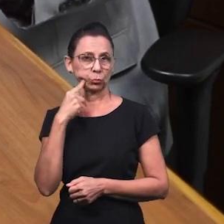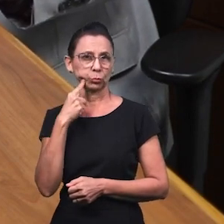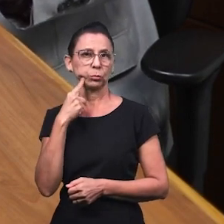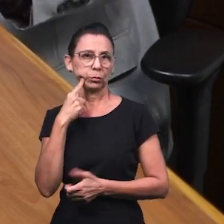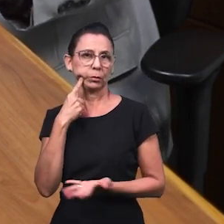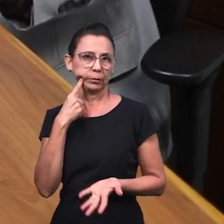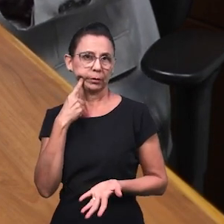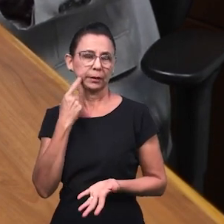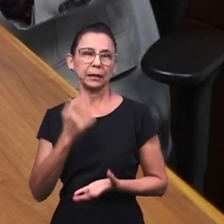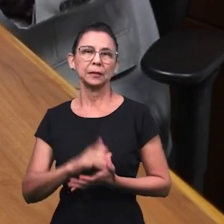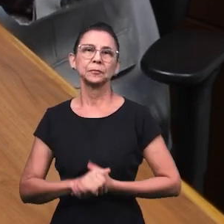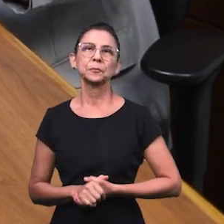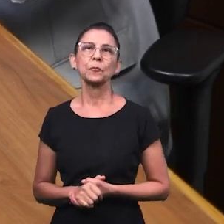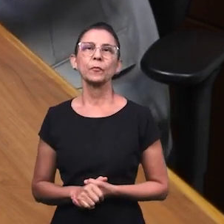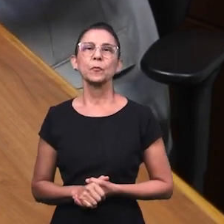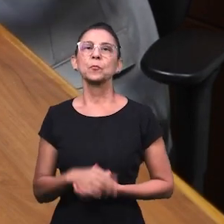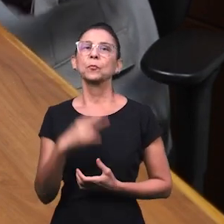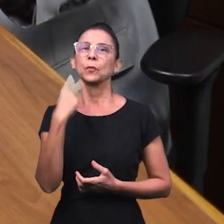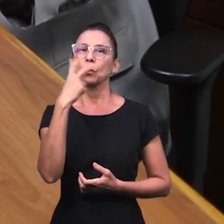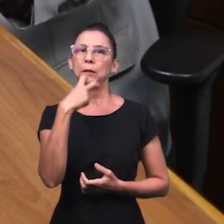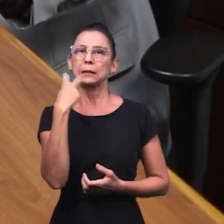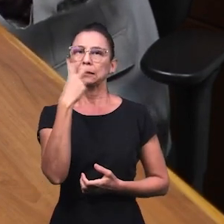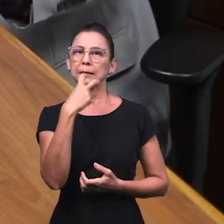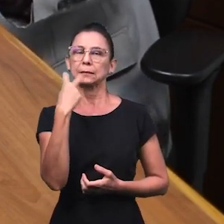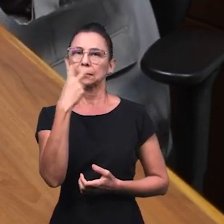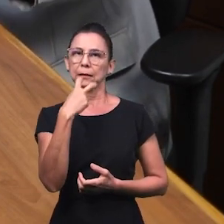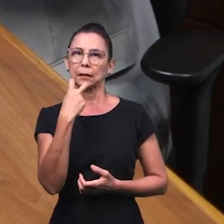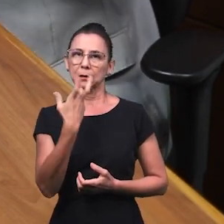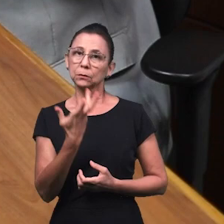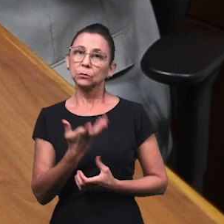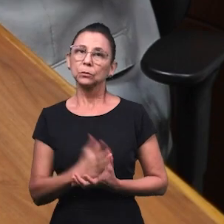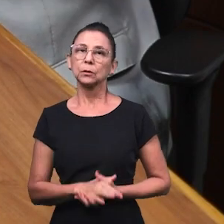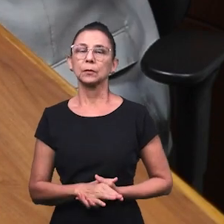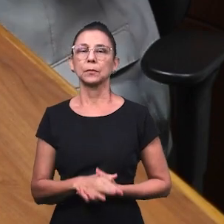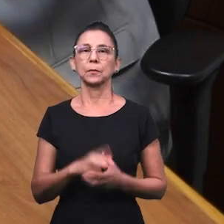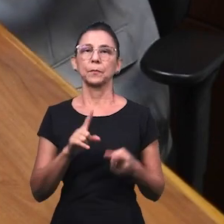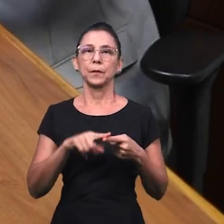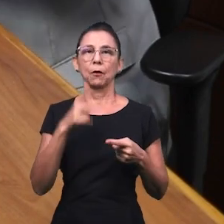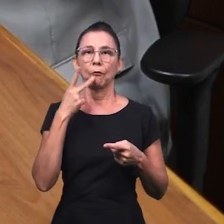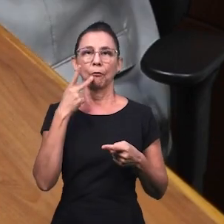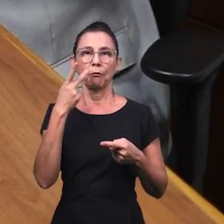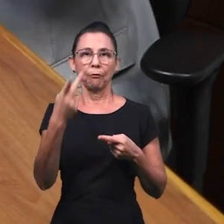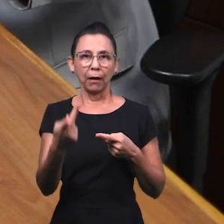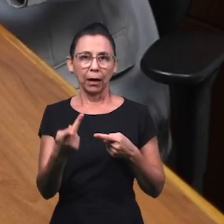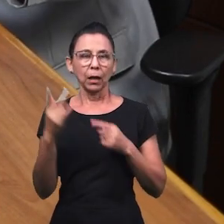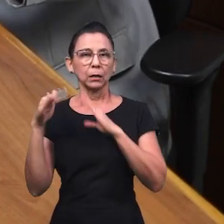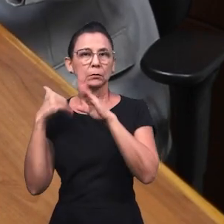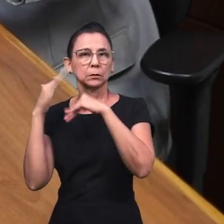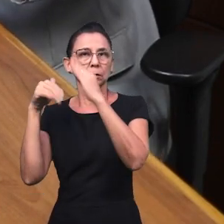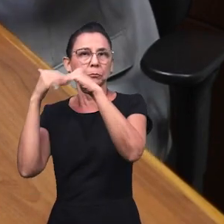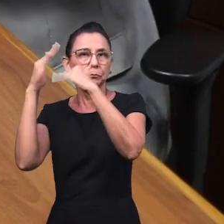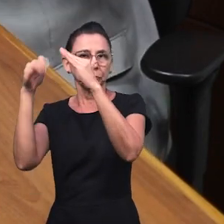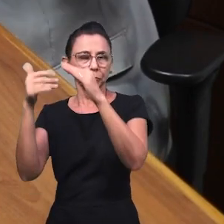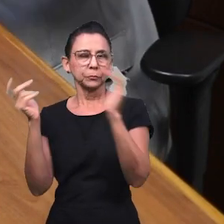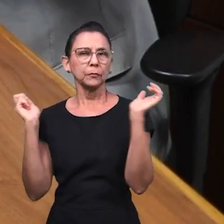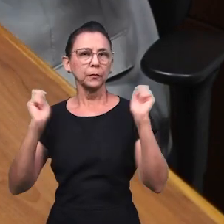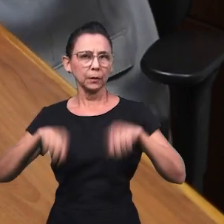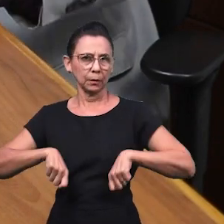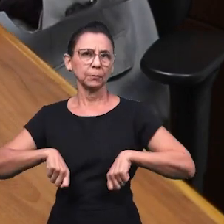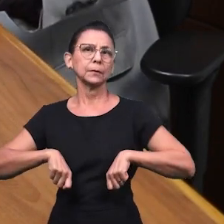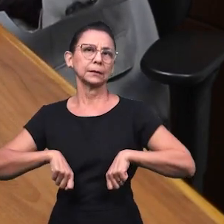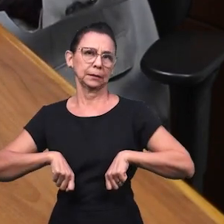surdo, né? Ele é oralizado, né? Ou seja, ele fala, ele desenvolveu a